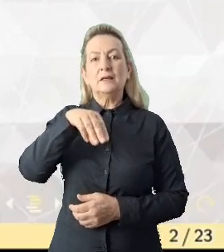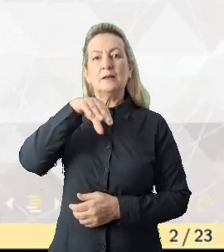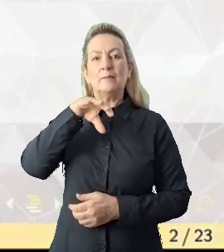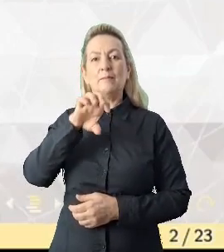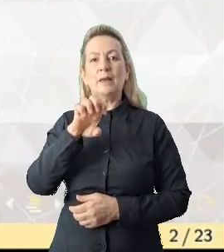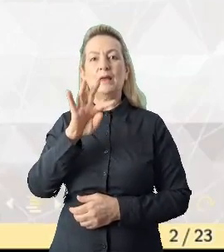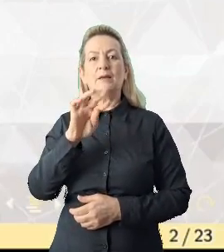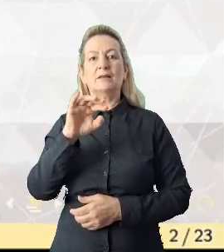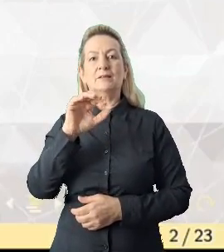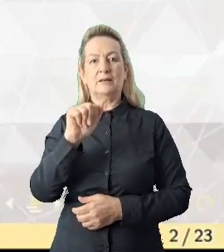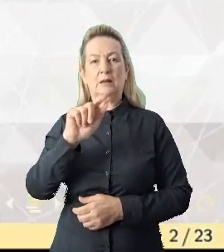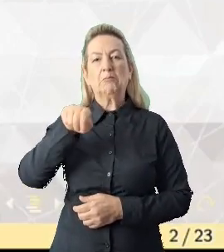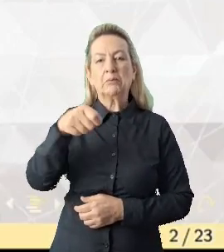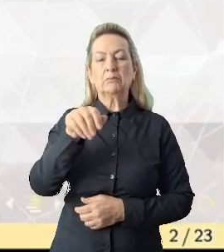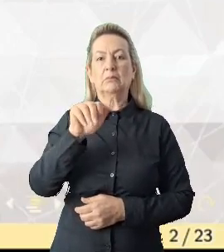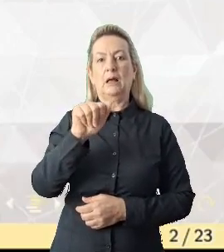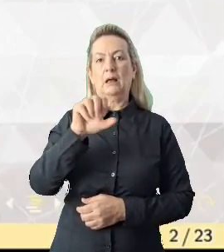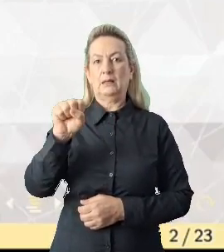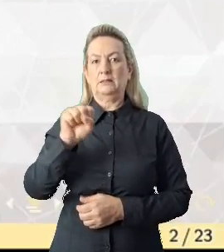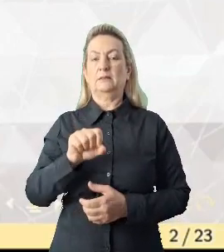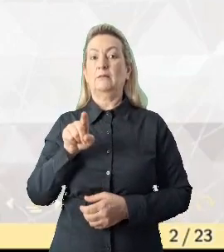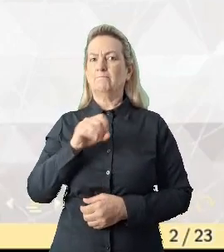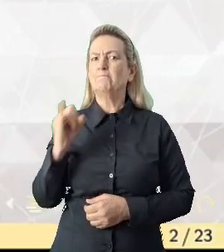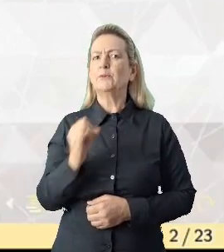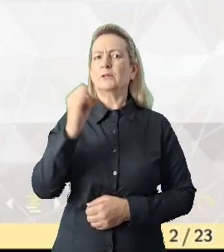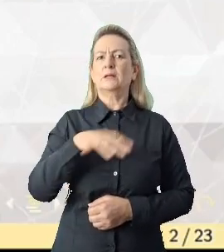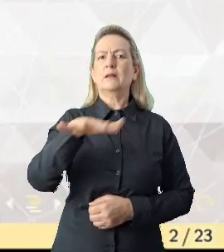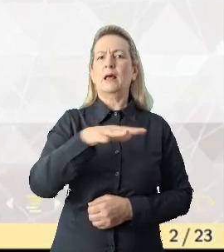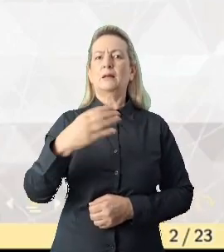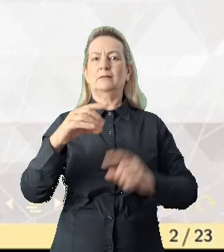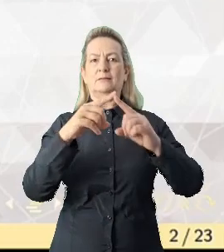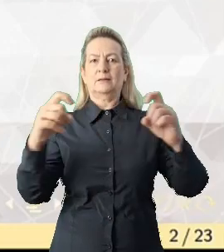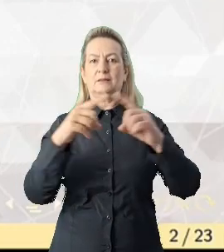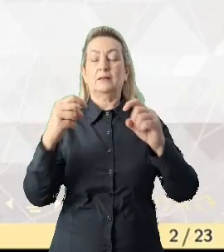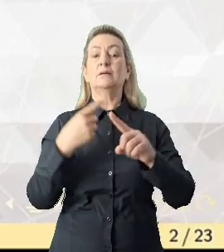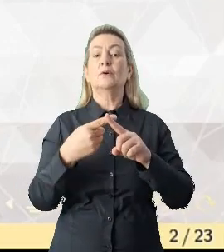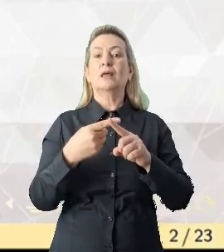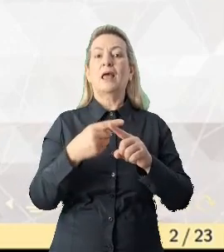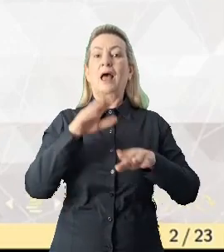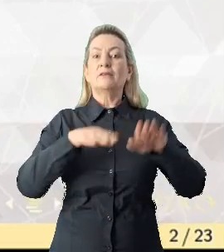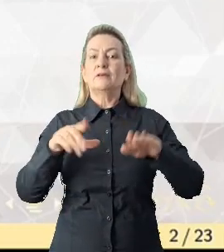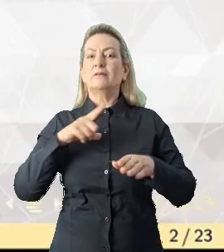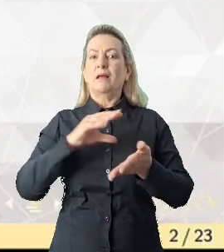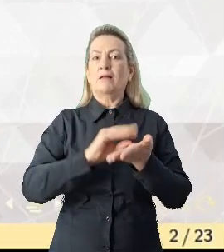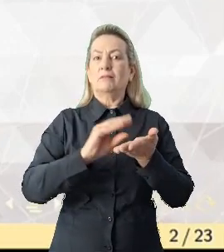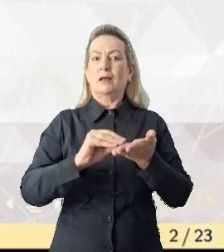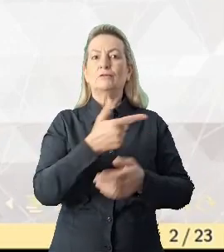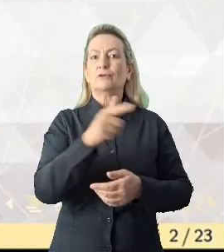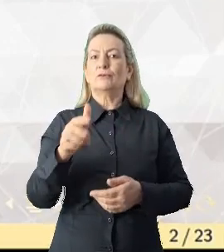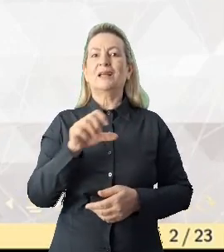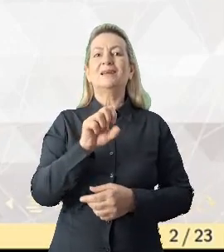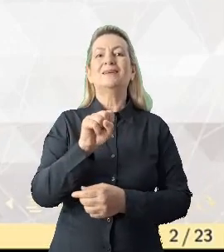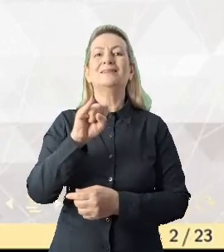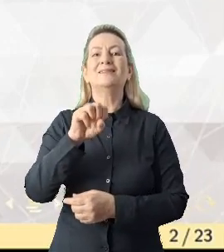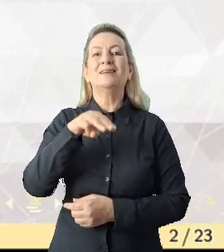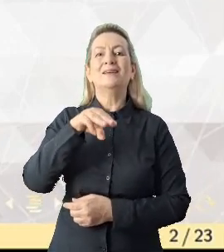simetria. A simetria é uma das partes mais importantes na área da ciência. Então, por quê? Porque tem algumas situações em que os nossos dados eles não